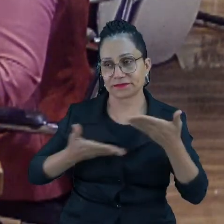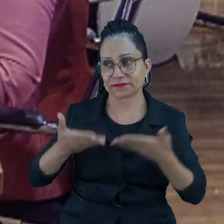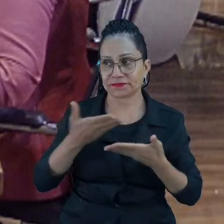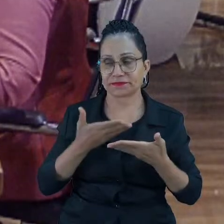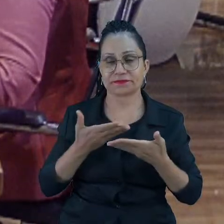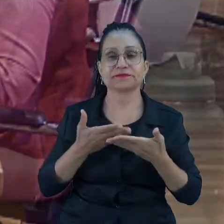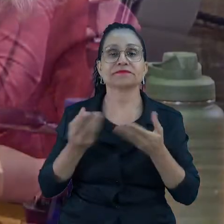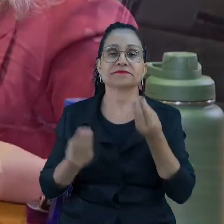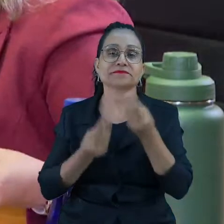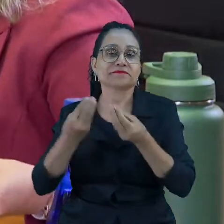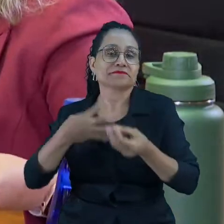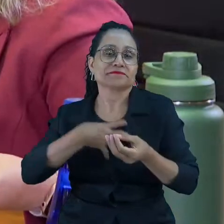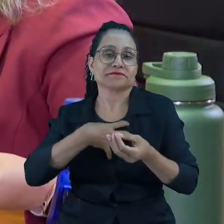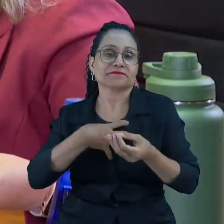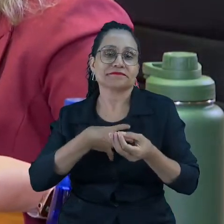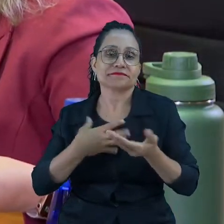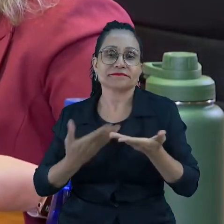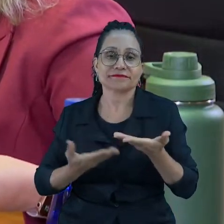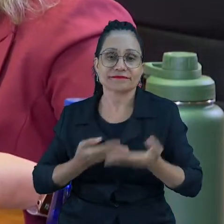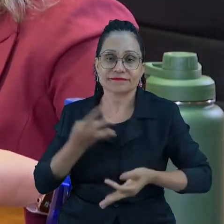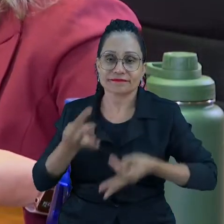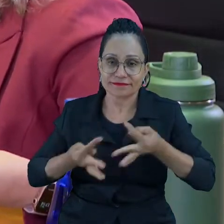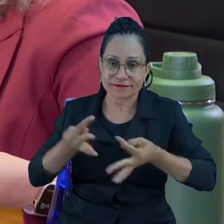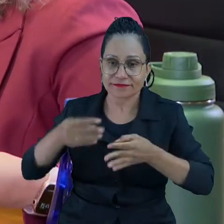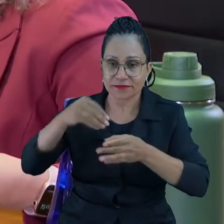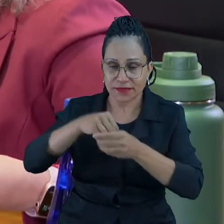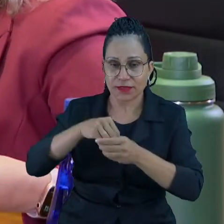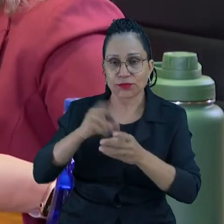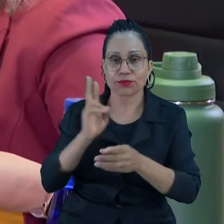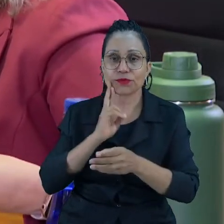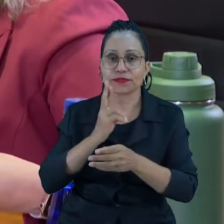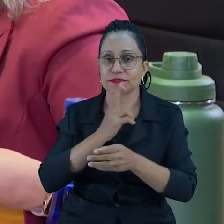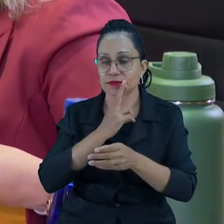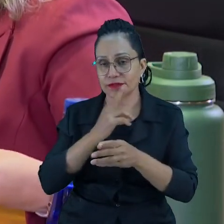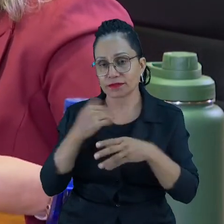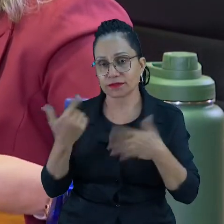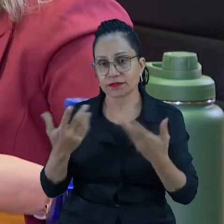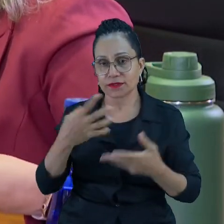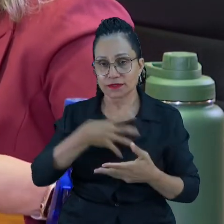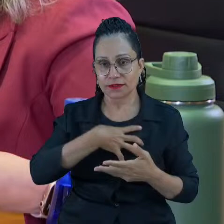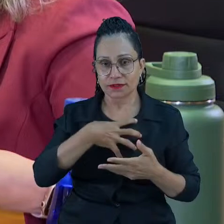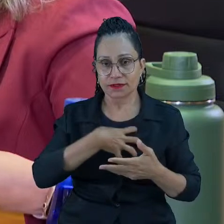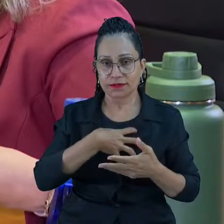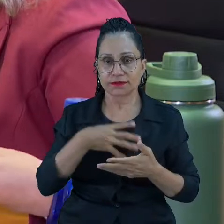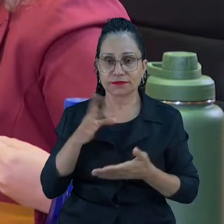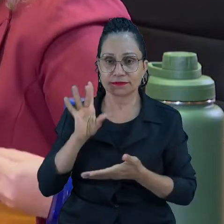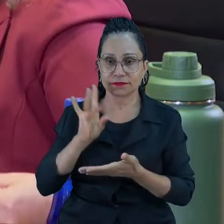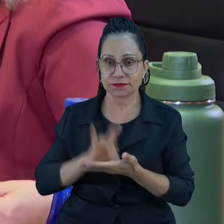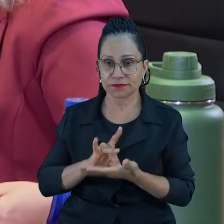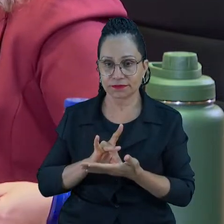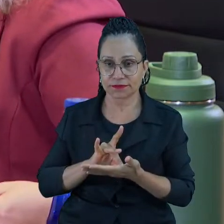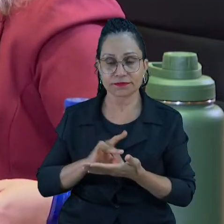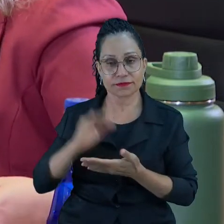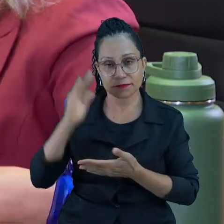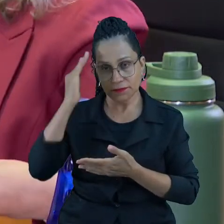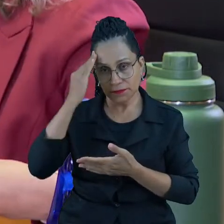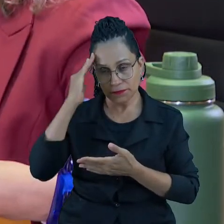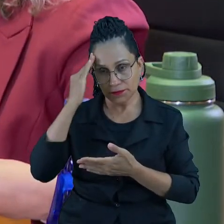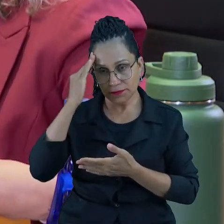como a gente tratou isso dentro do Brasido, né? E a gente sente que, de fato, a equipe